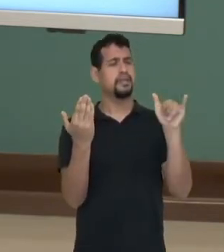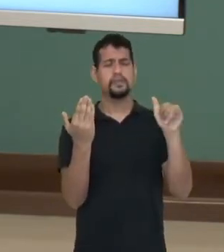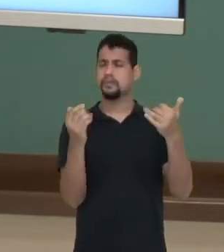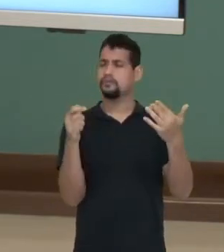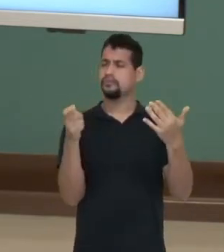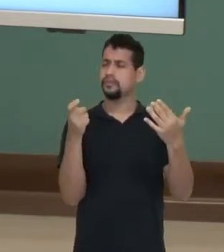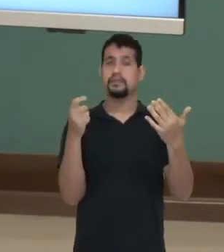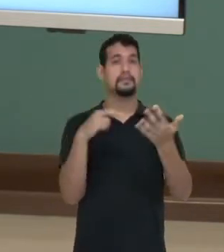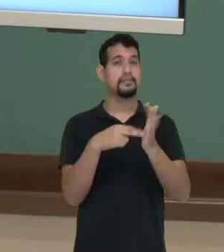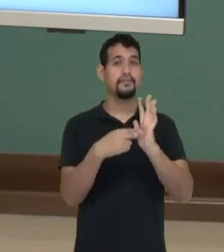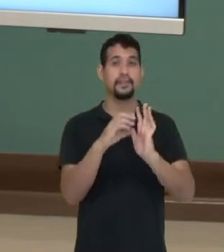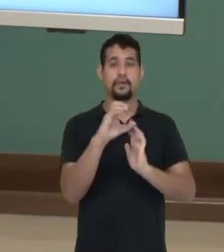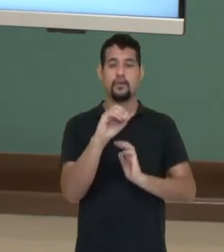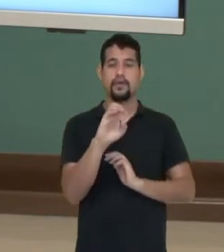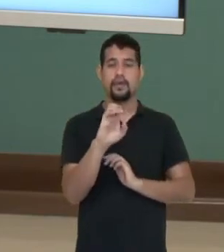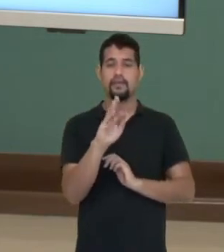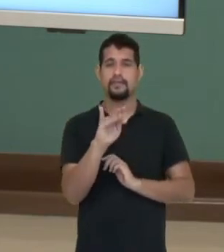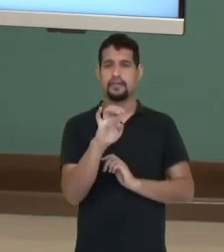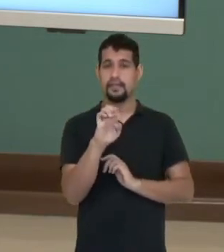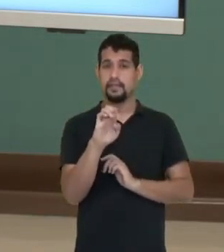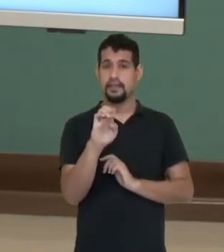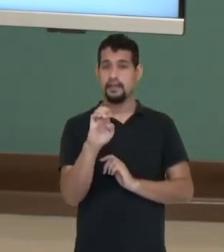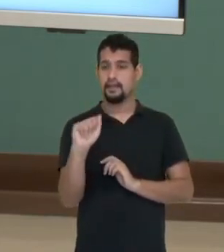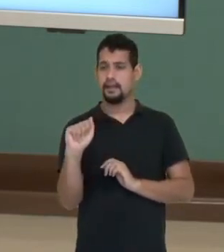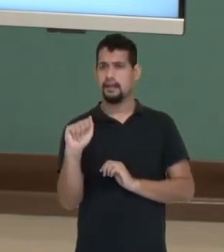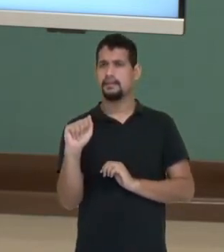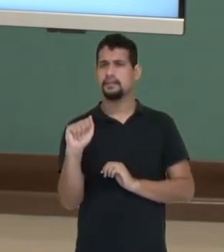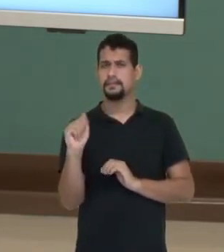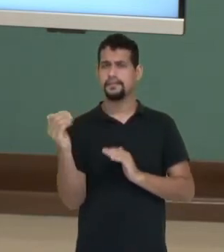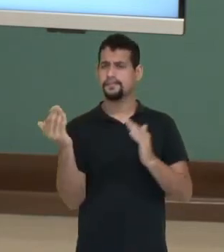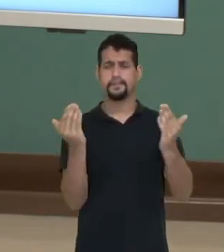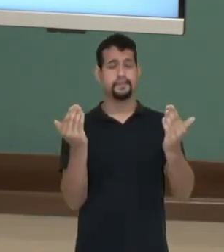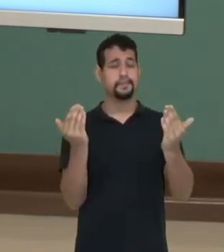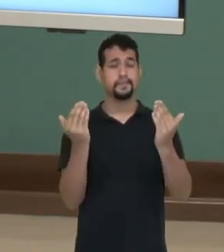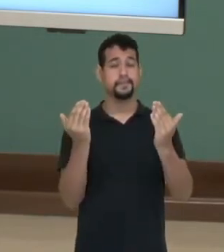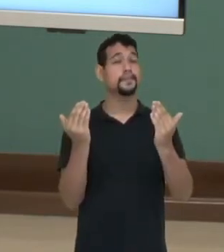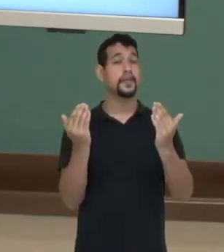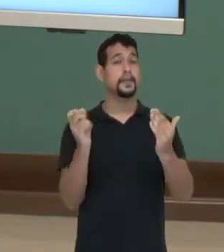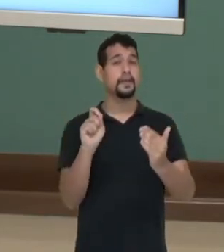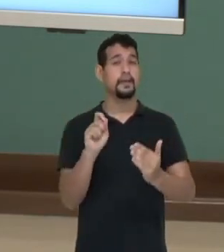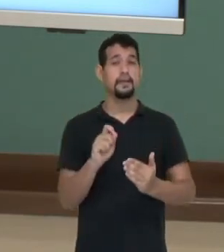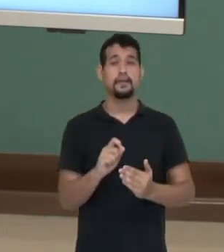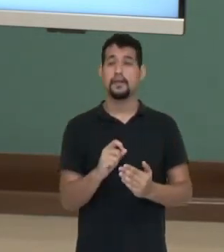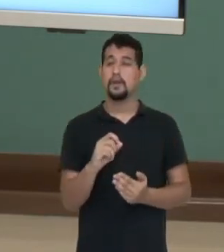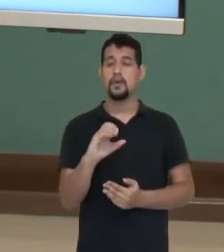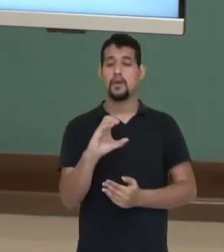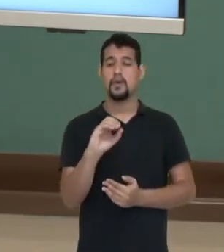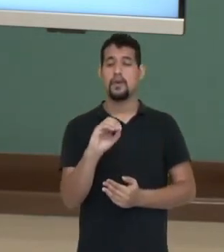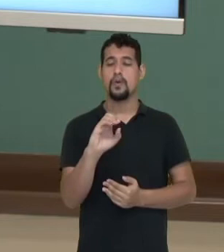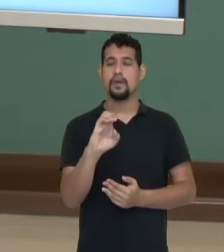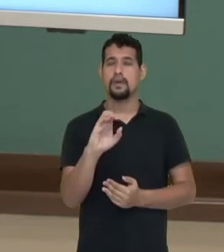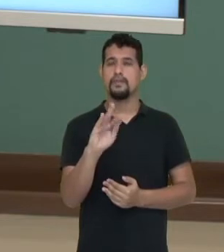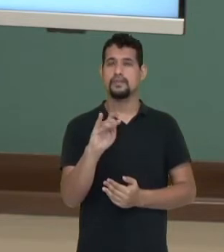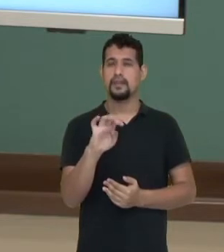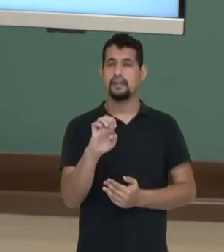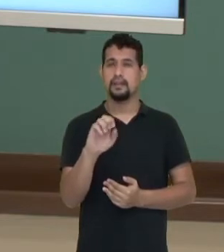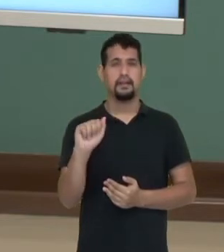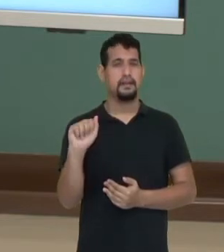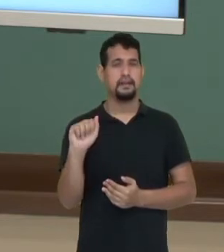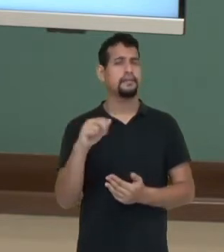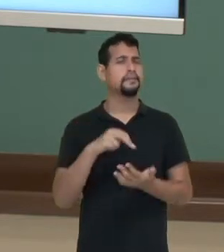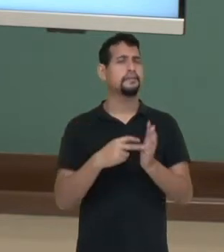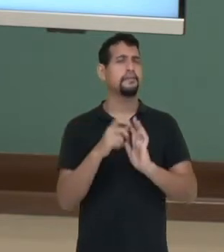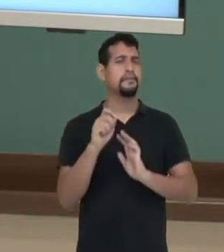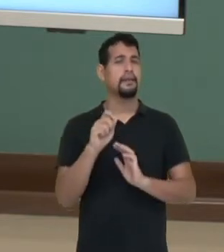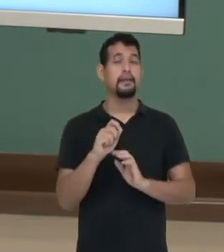próprio coeficiente a? Olha aqui, ó, a razão entre eles deu o próprio coeficiente a. Isso acontece na função